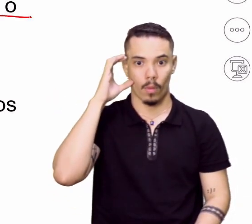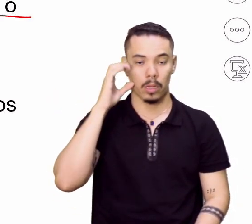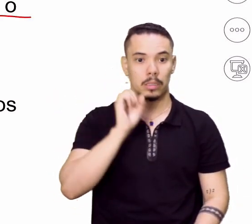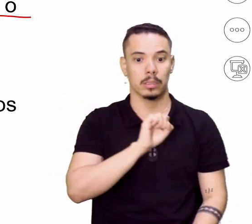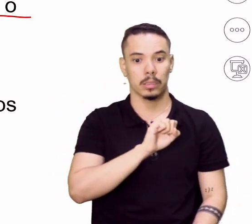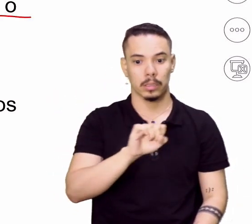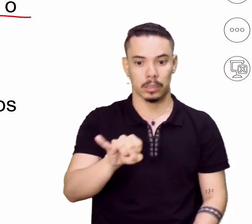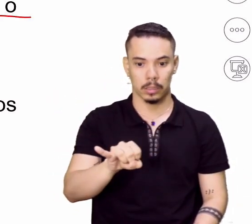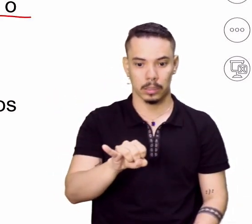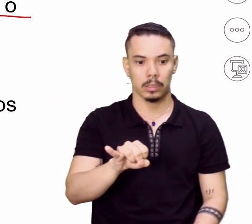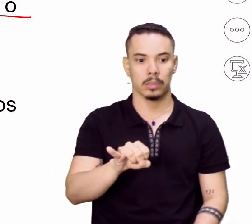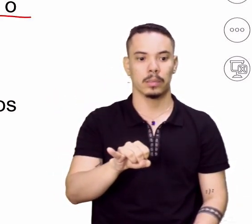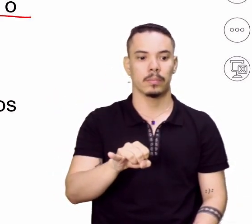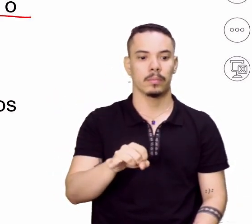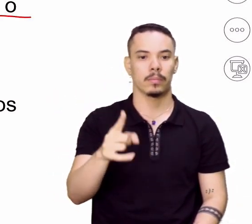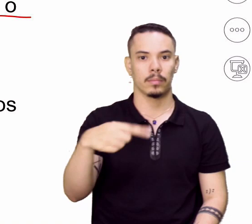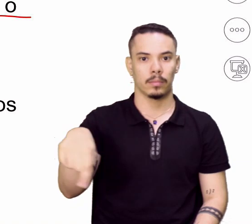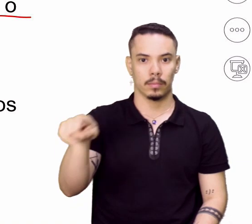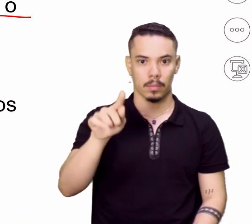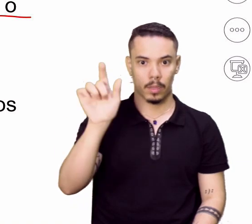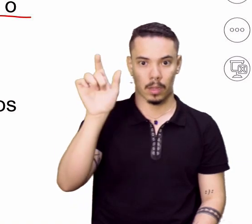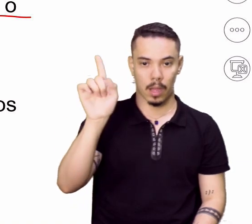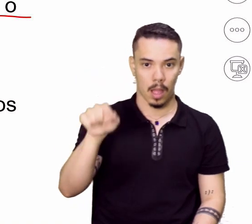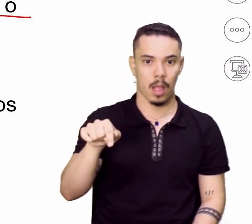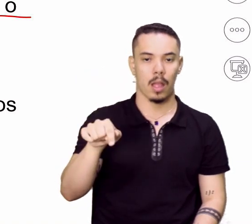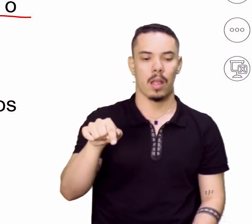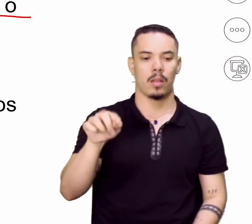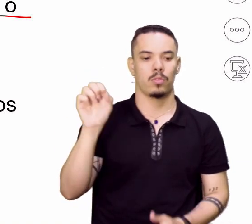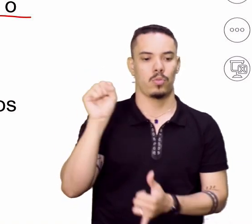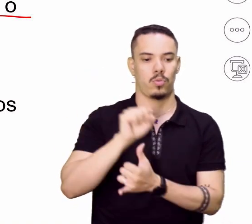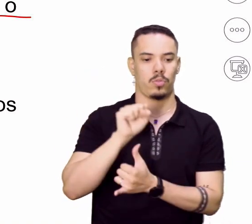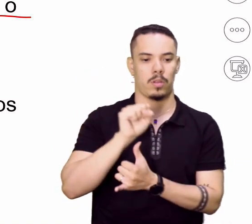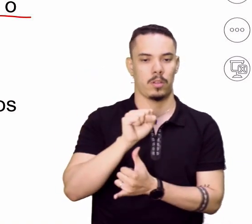se ele for o sujeito da frase.